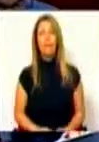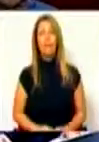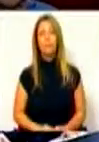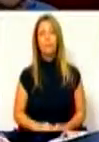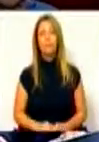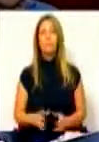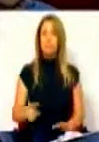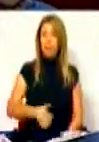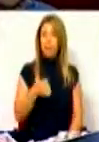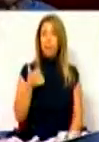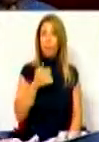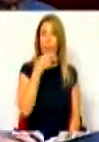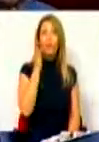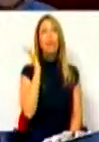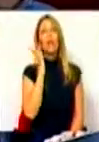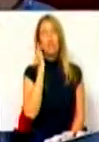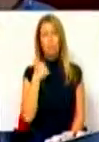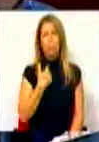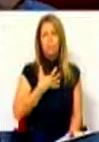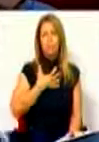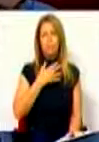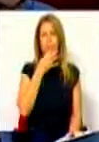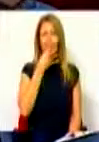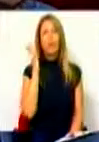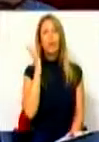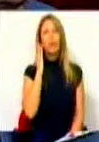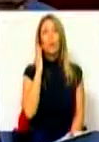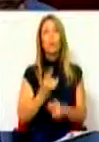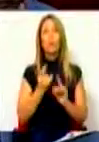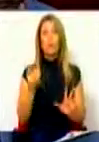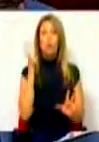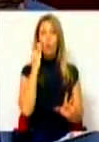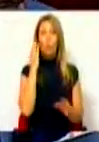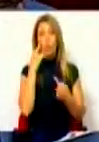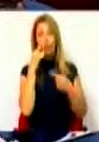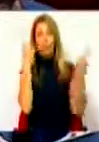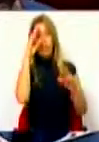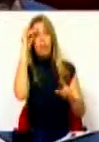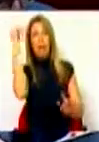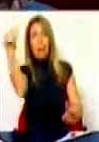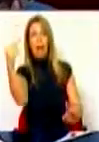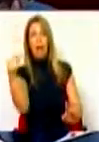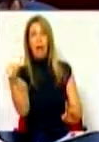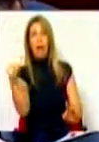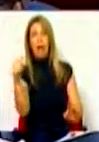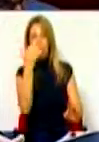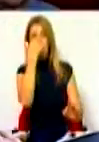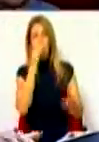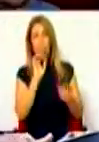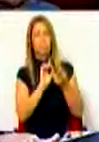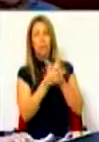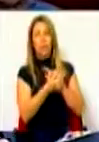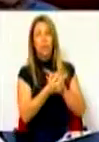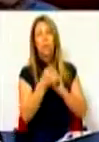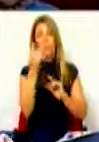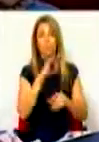bom falarmos dos números. Eu gosto de falar de números porque os números contrariam ideias feitas. E é por isso que, se o Sr. Deputado traz